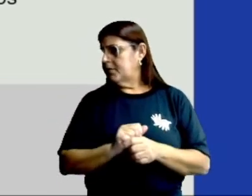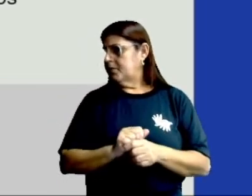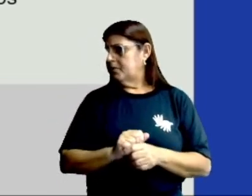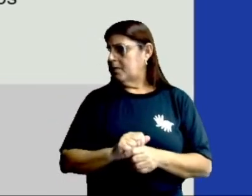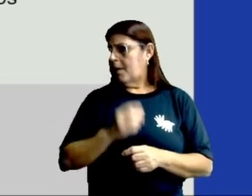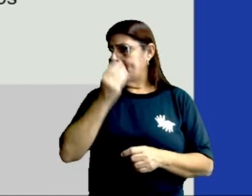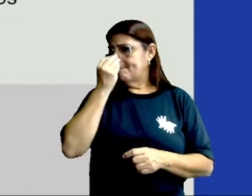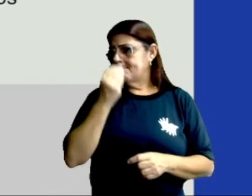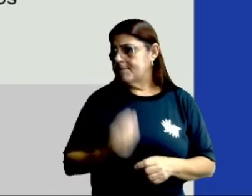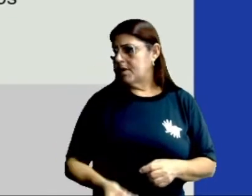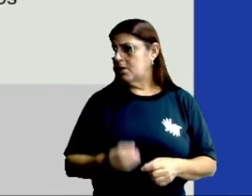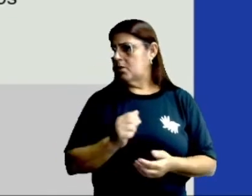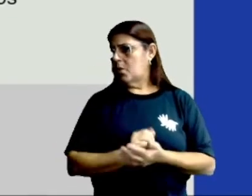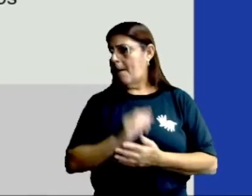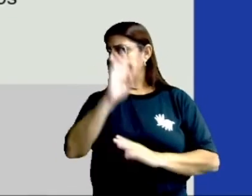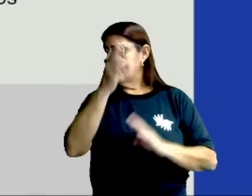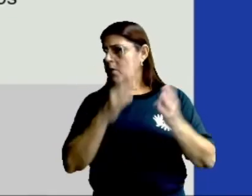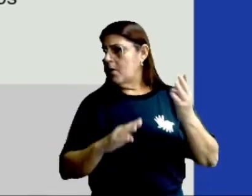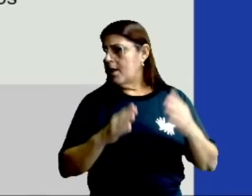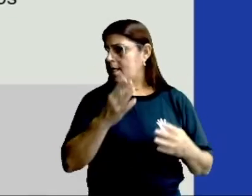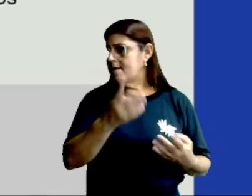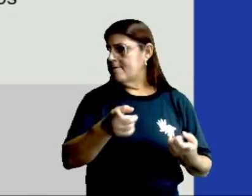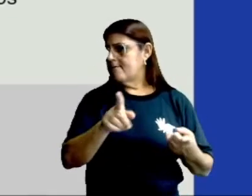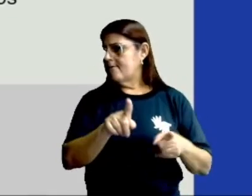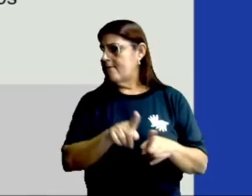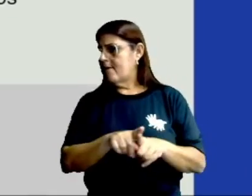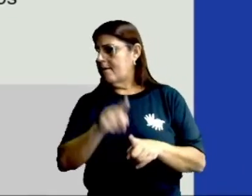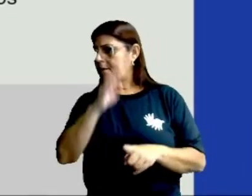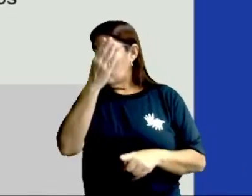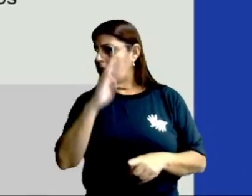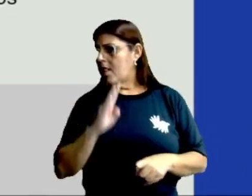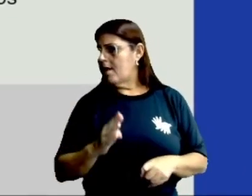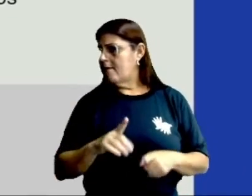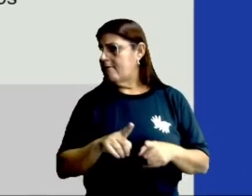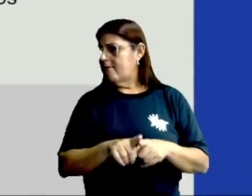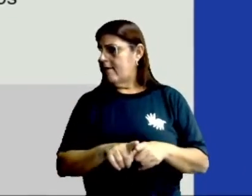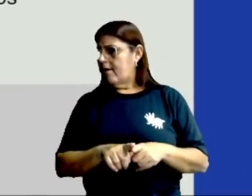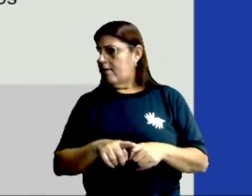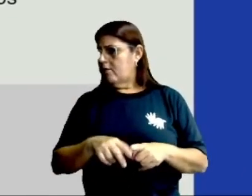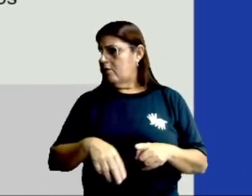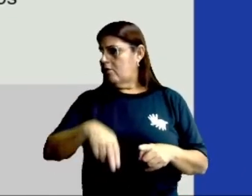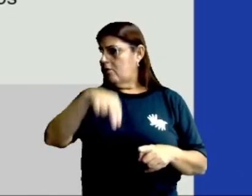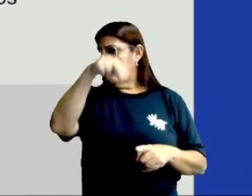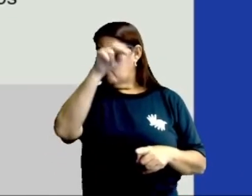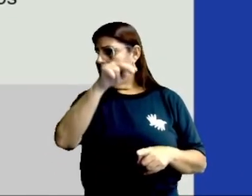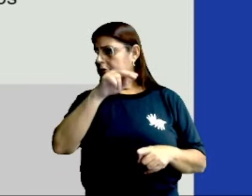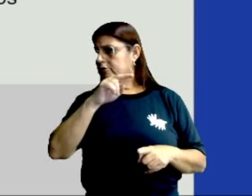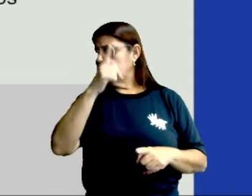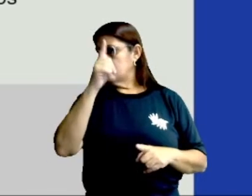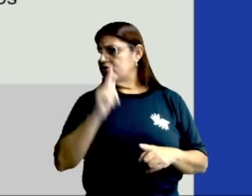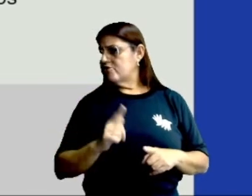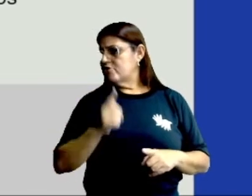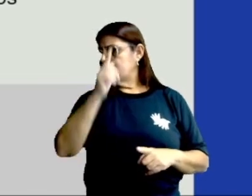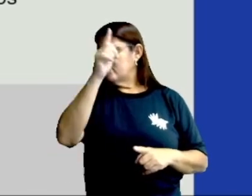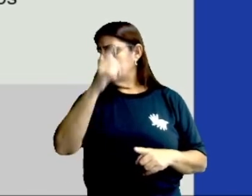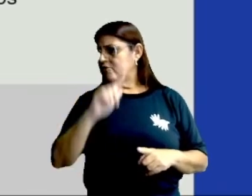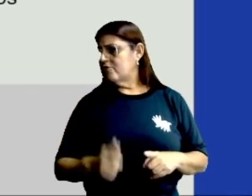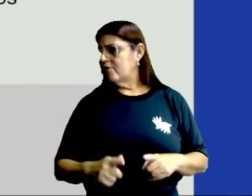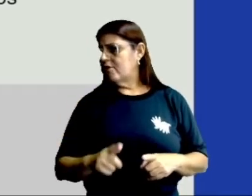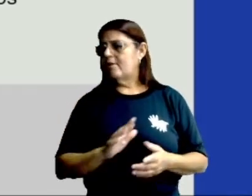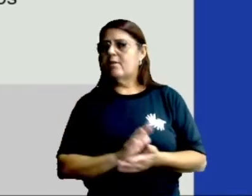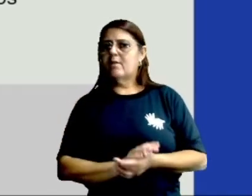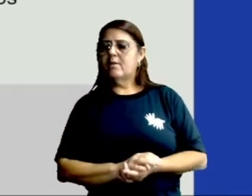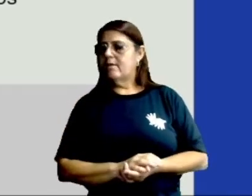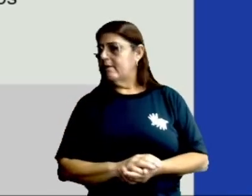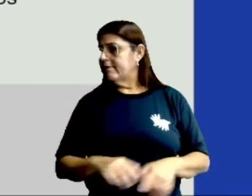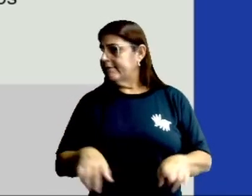em dia, tá? Então estima-se que os incas eles dominaram uma população de cerca de 7 milhões de pessoas, ou seja, era muita gente,